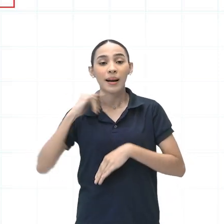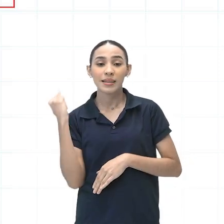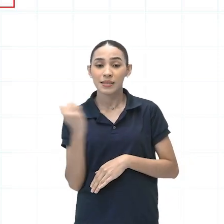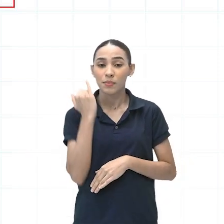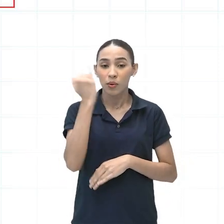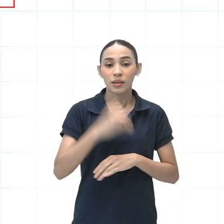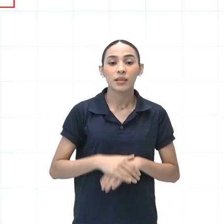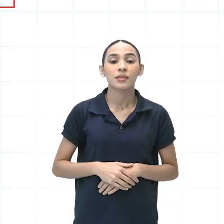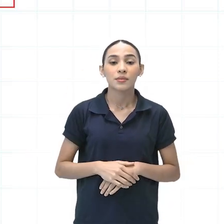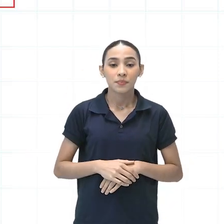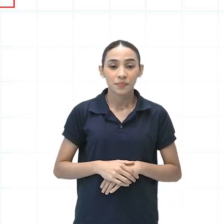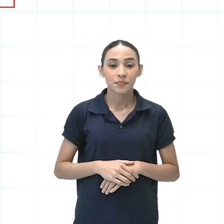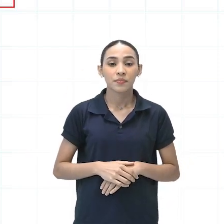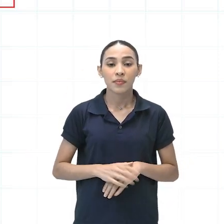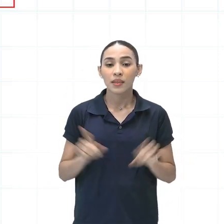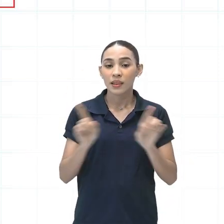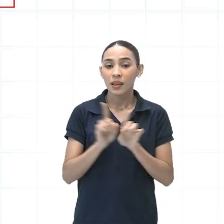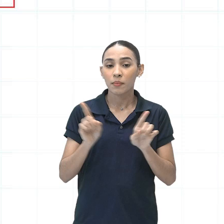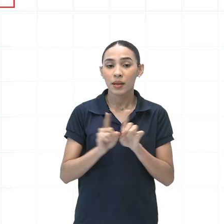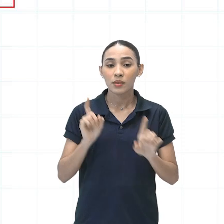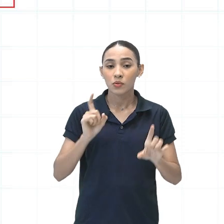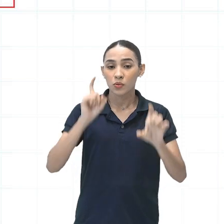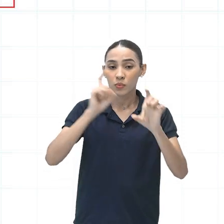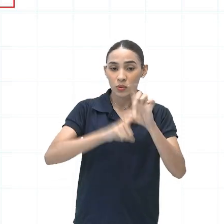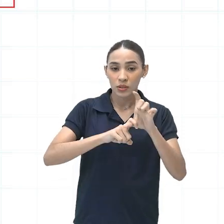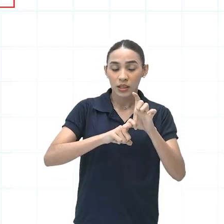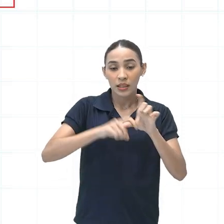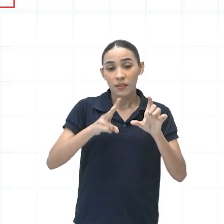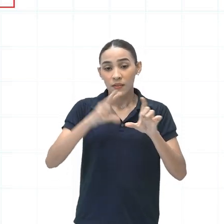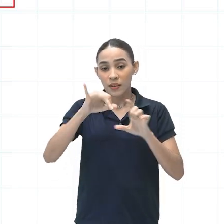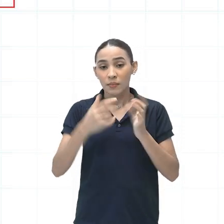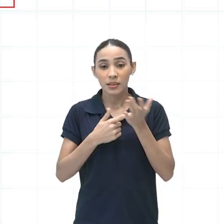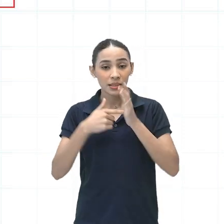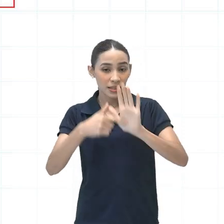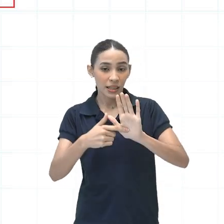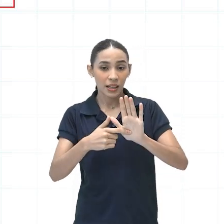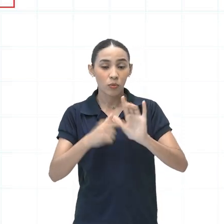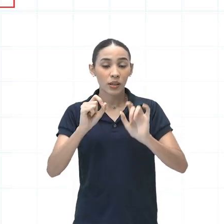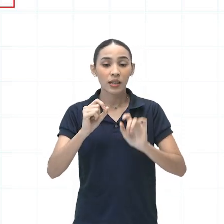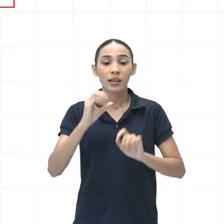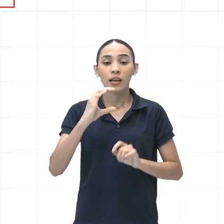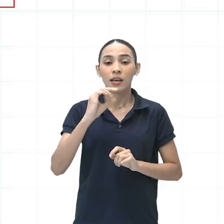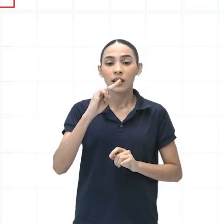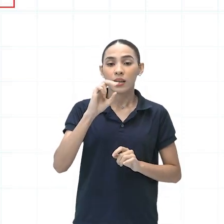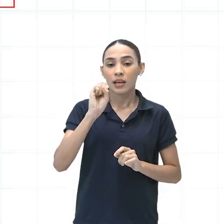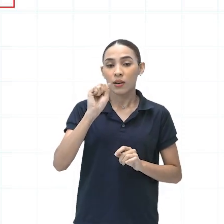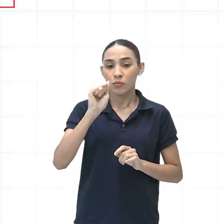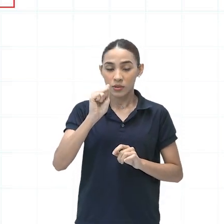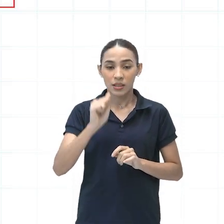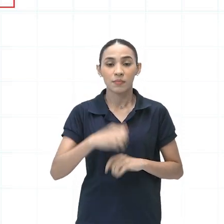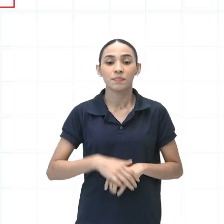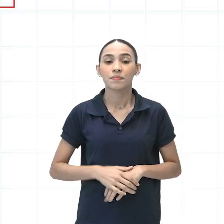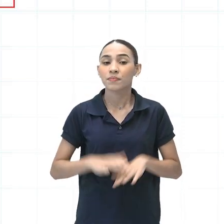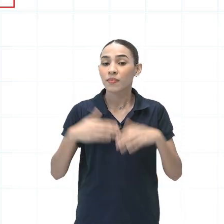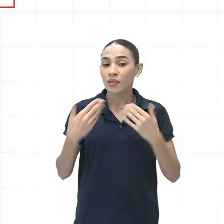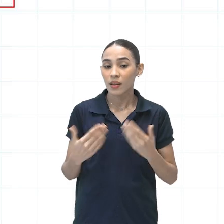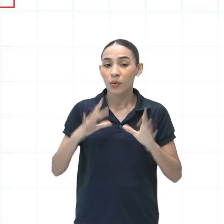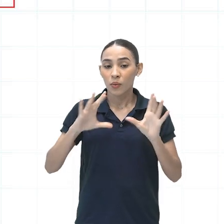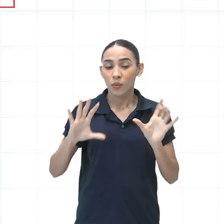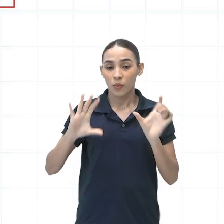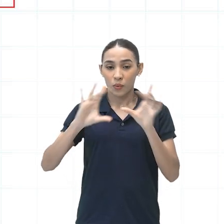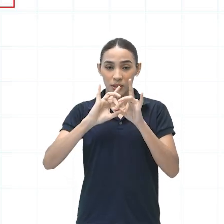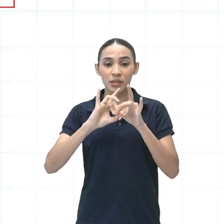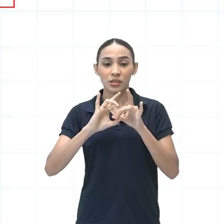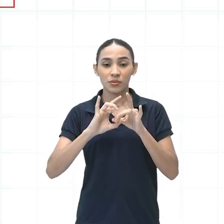importante, e a nossa subordinada traz a circunstância de causa disto, né? E aí, o